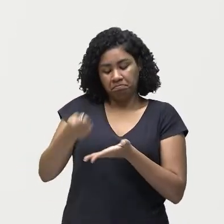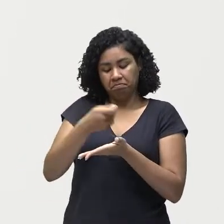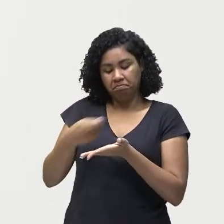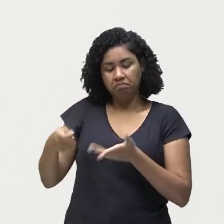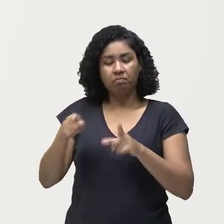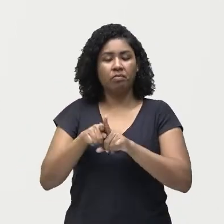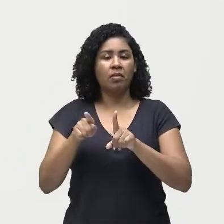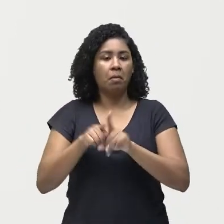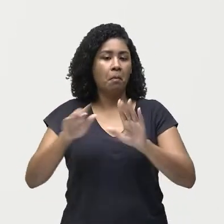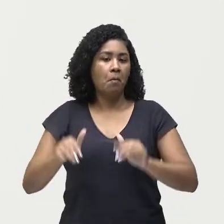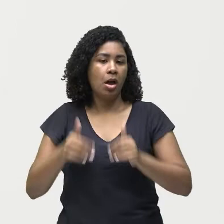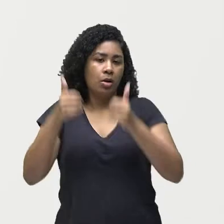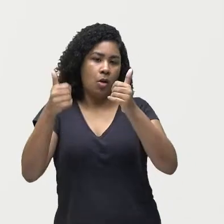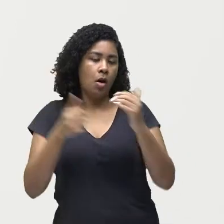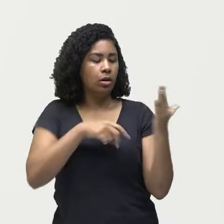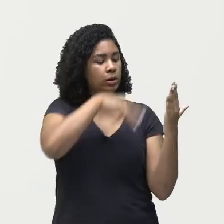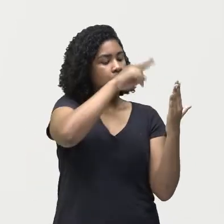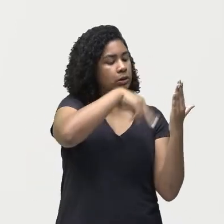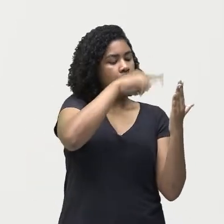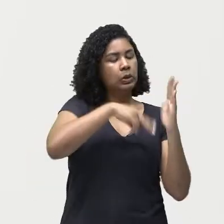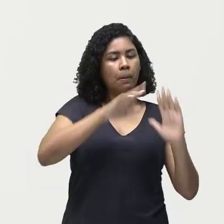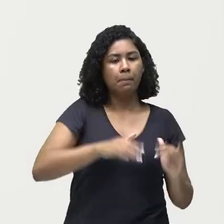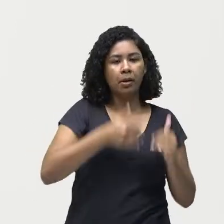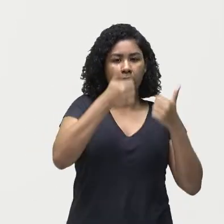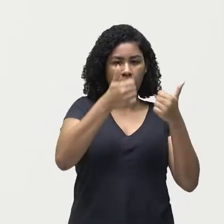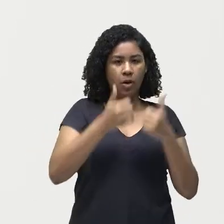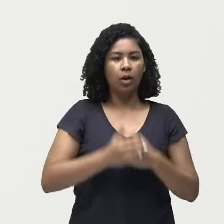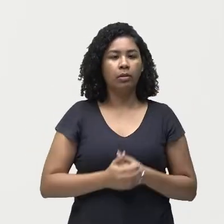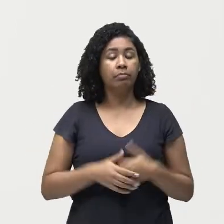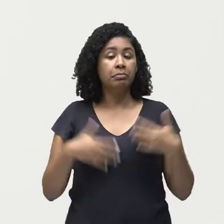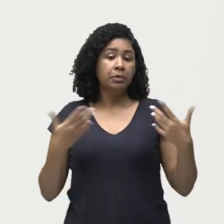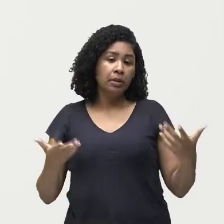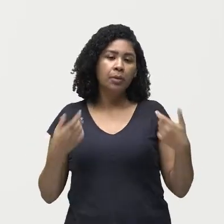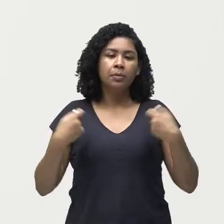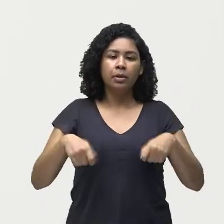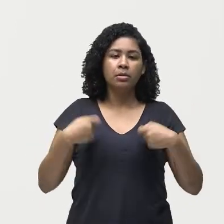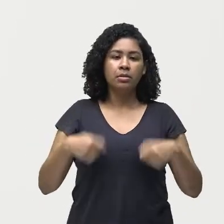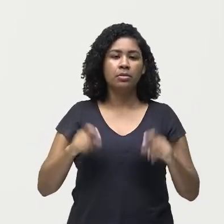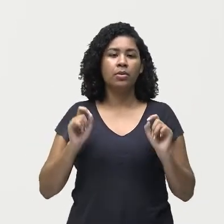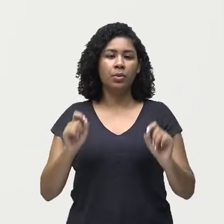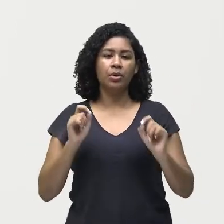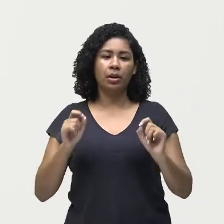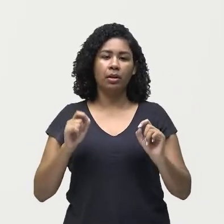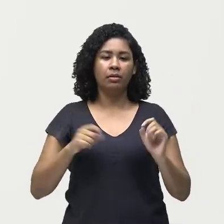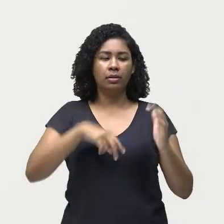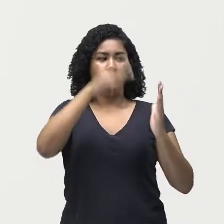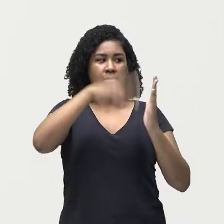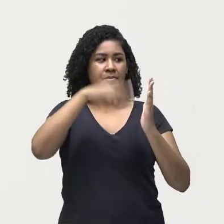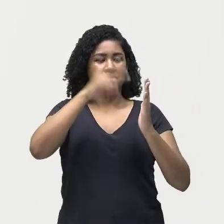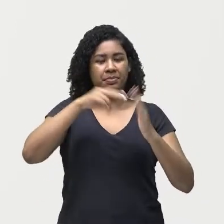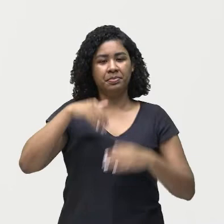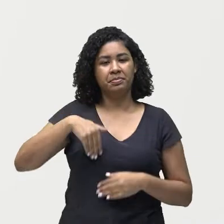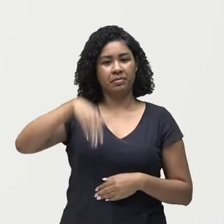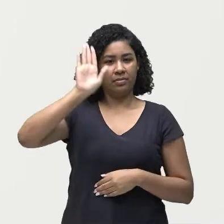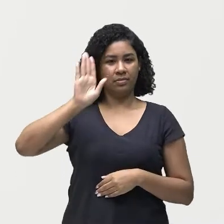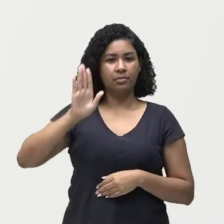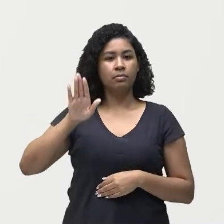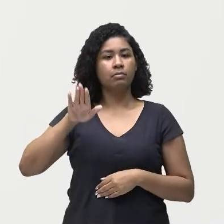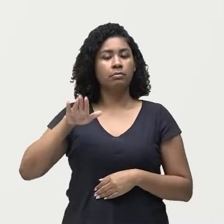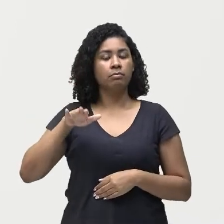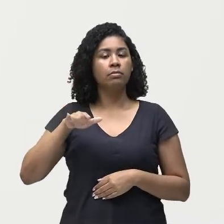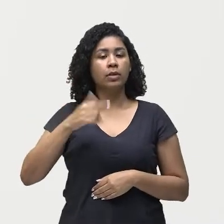Então, para a gente escrever melhor, a gente precisa ler mais. Isso em língua portuguesa